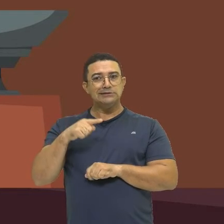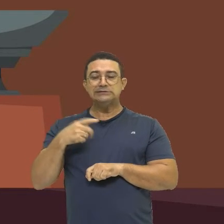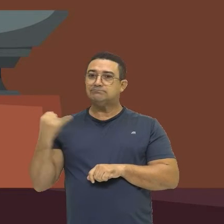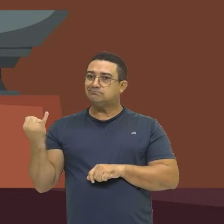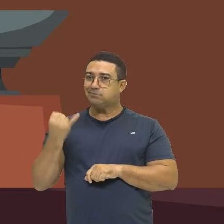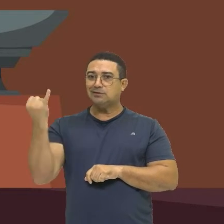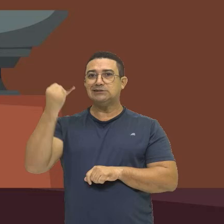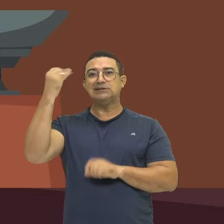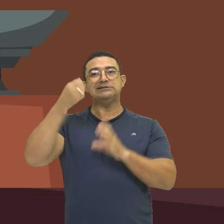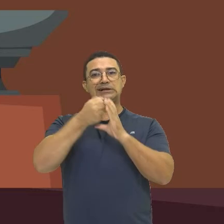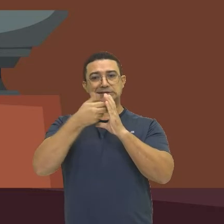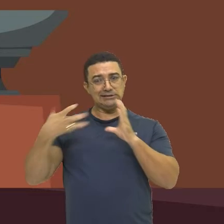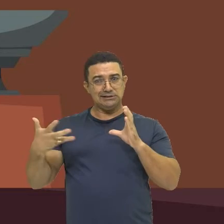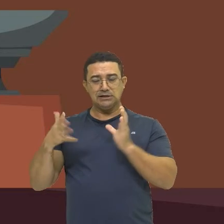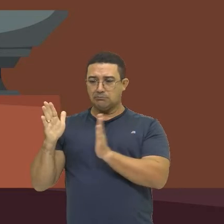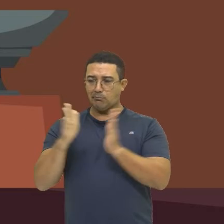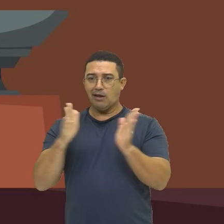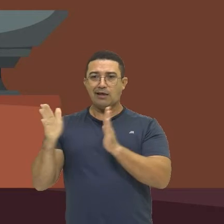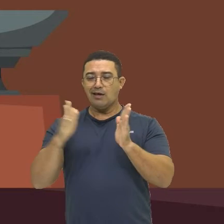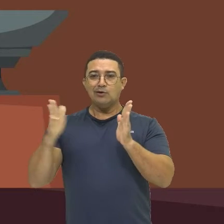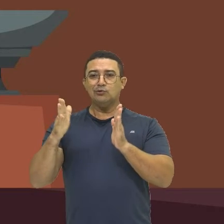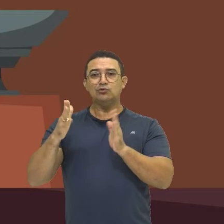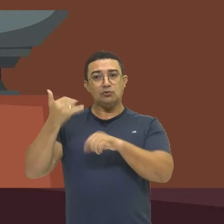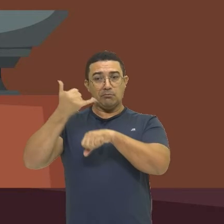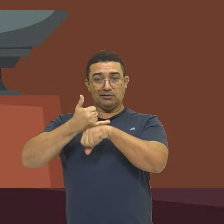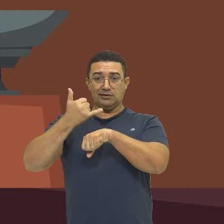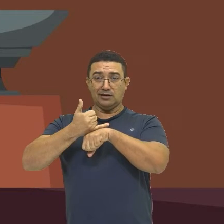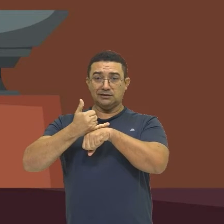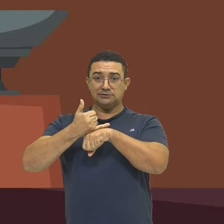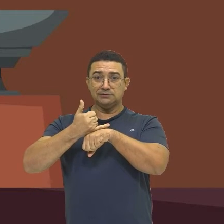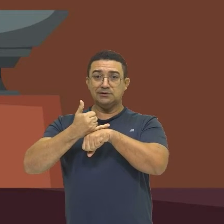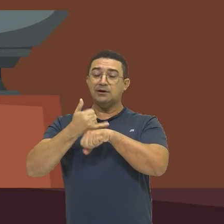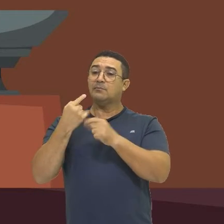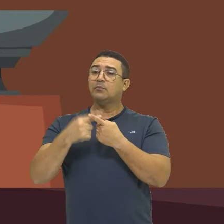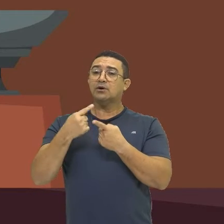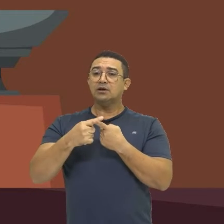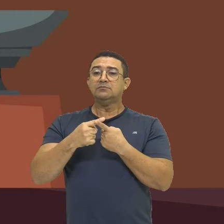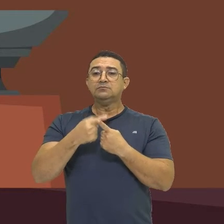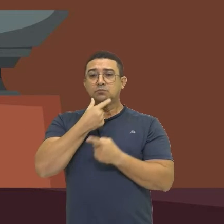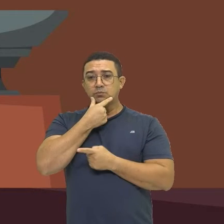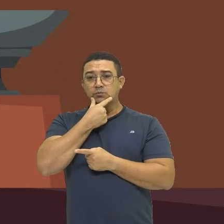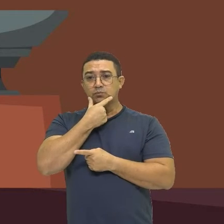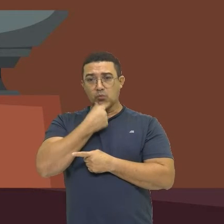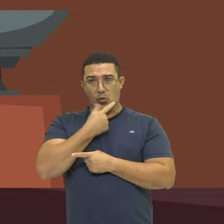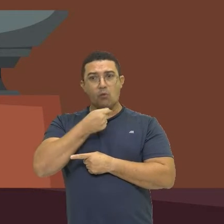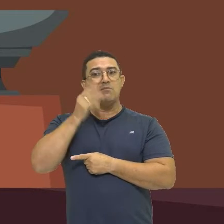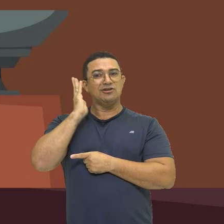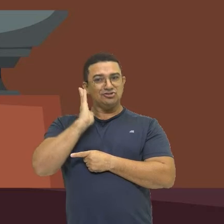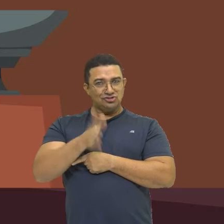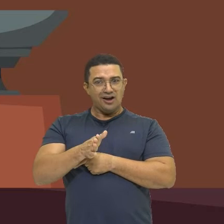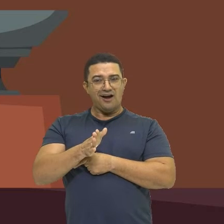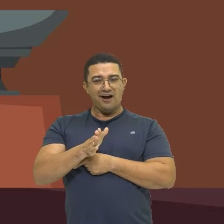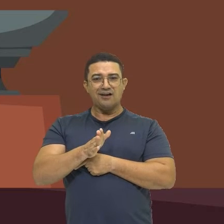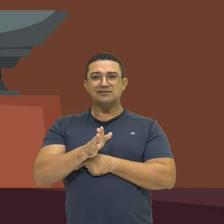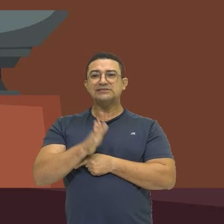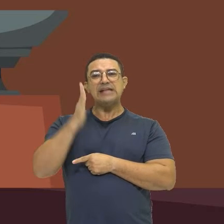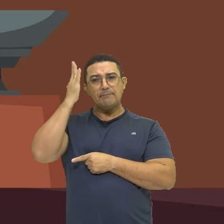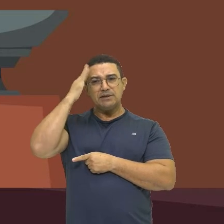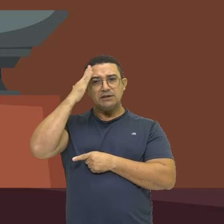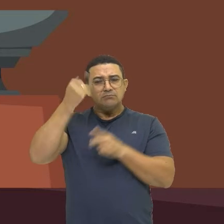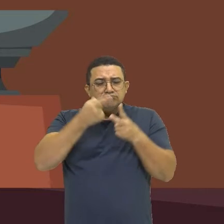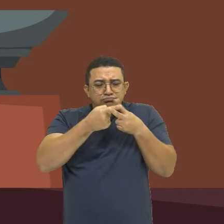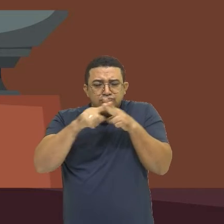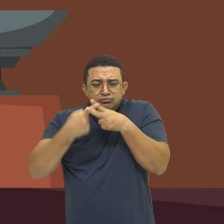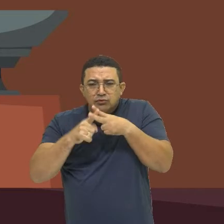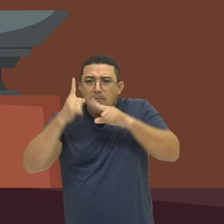característica desse período da Idade dos Metais, certo? Porque o homem já dominava o quê? O cobre, não é verdade? Ele já